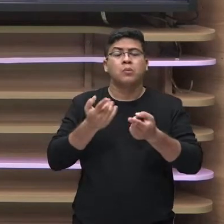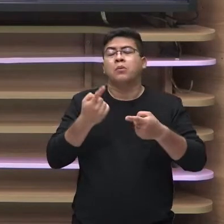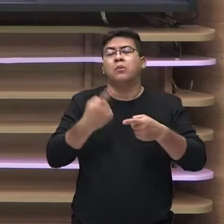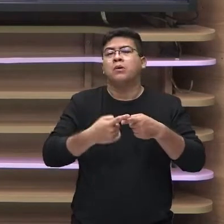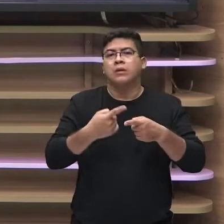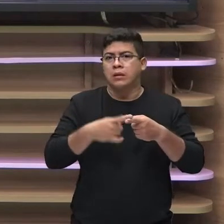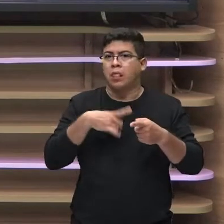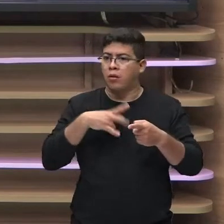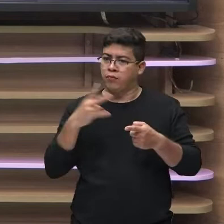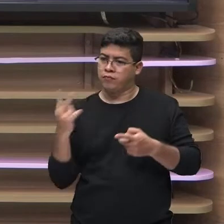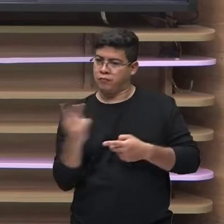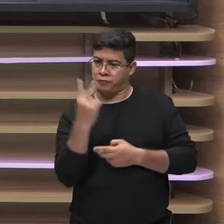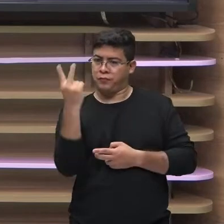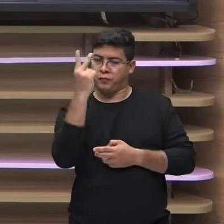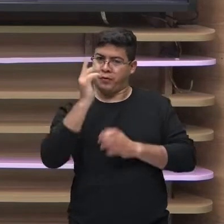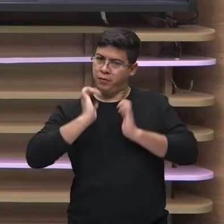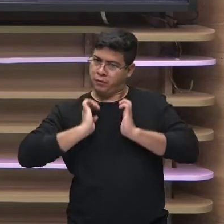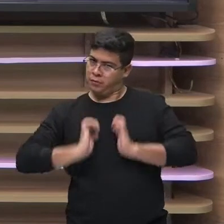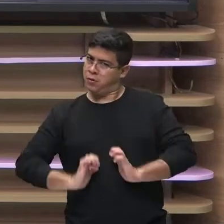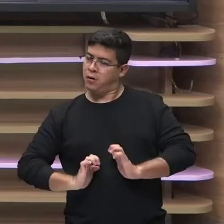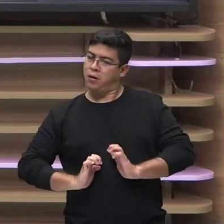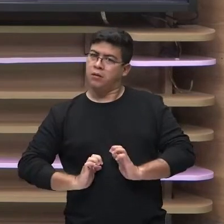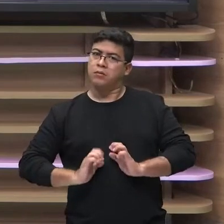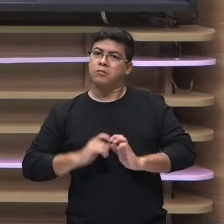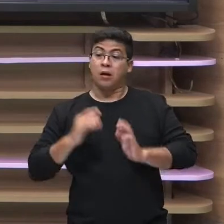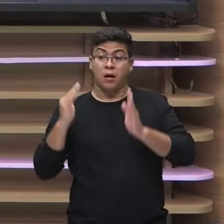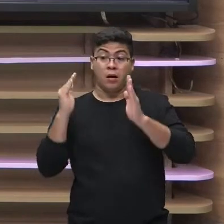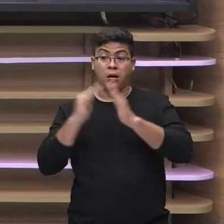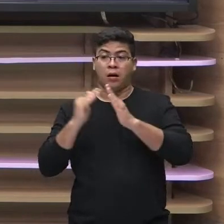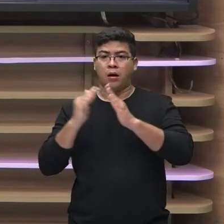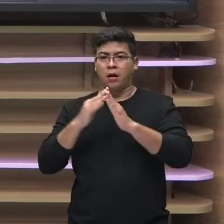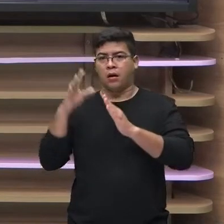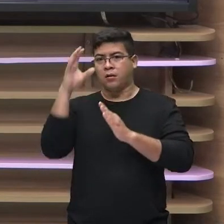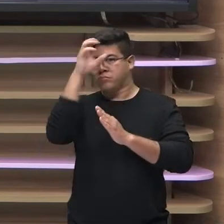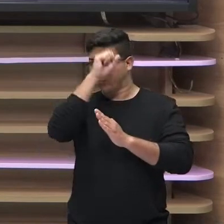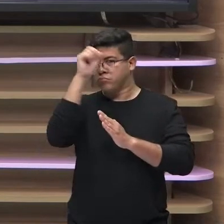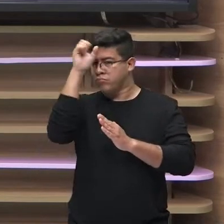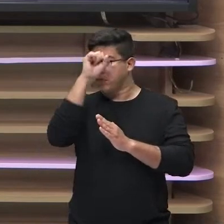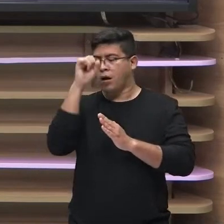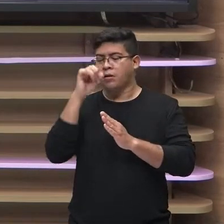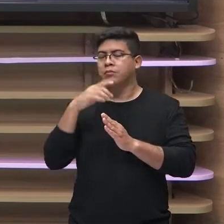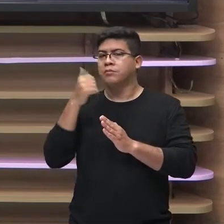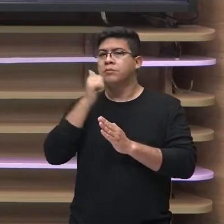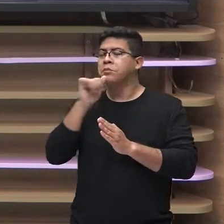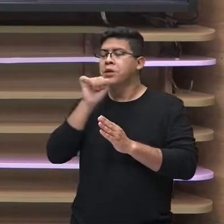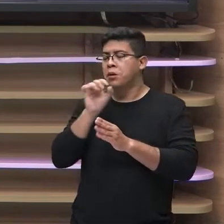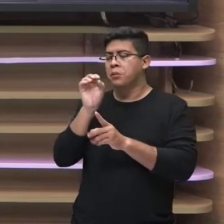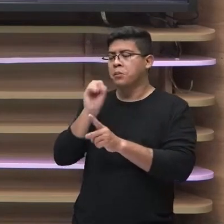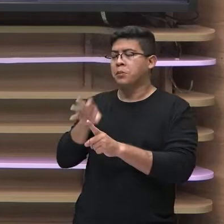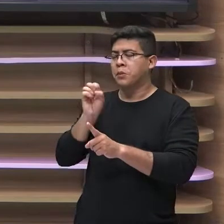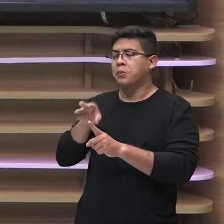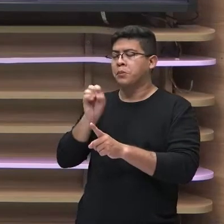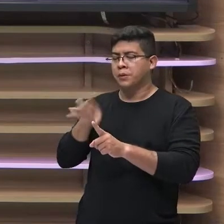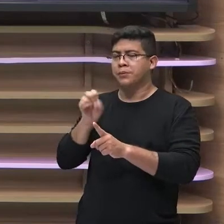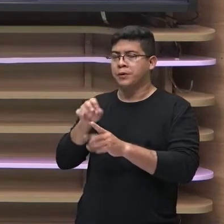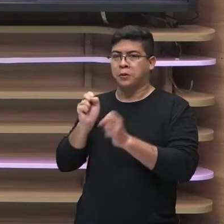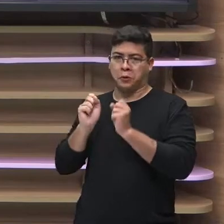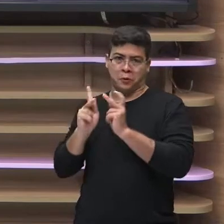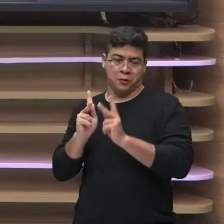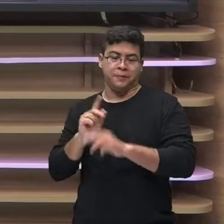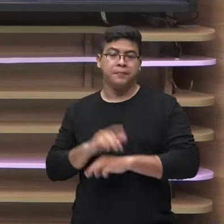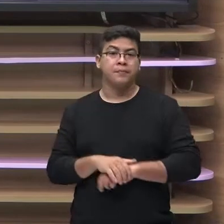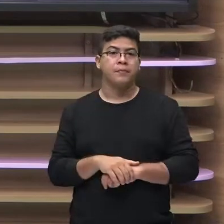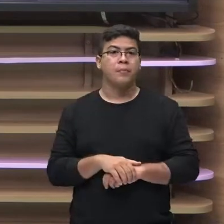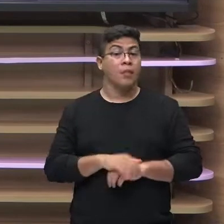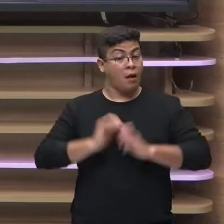dos valores que ele aprendeu em casa, eles estão o quê? Estão exercitando um valor ético,